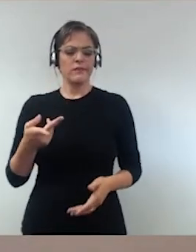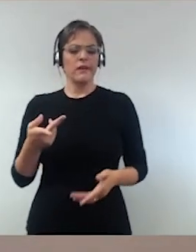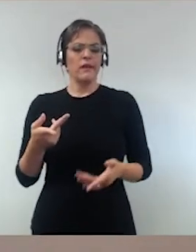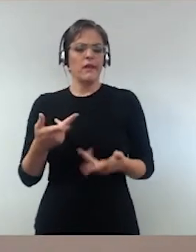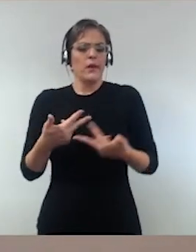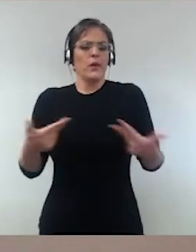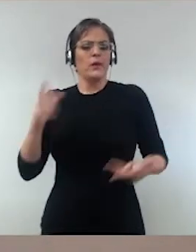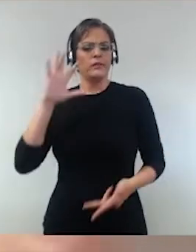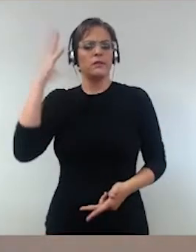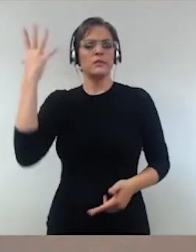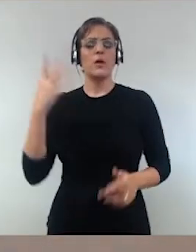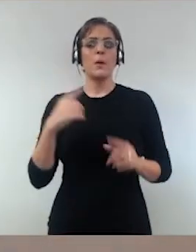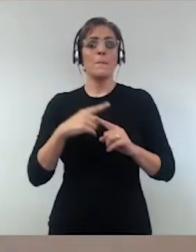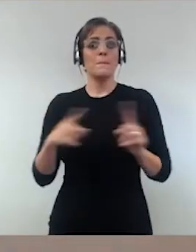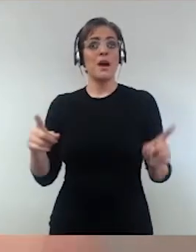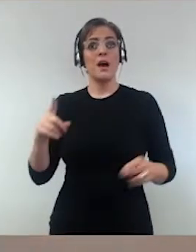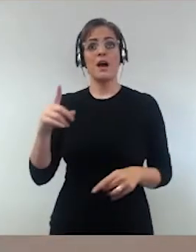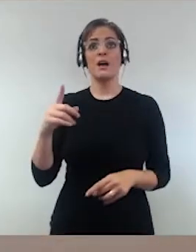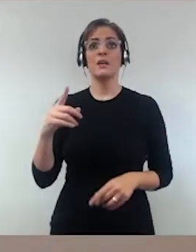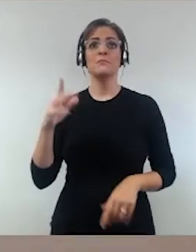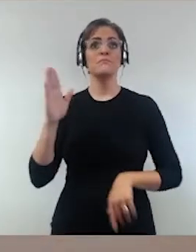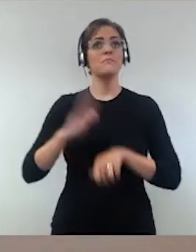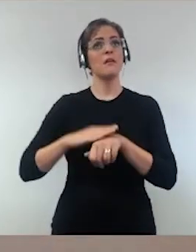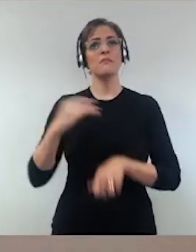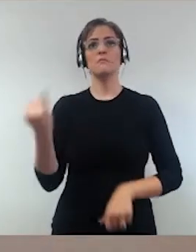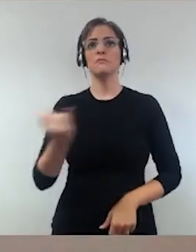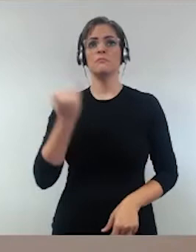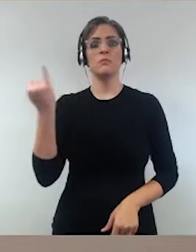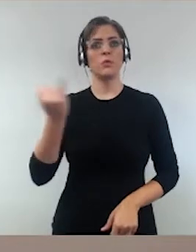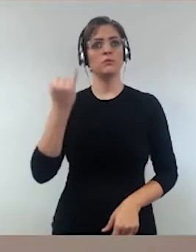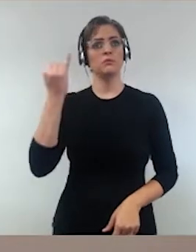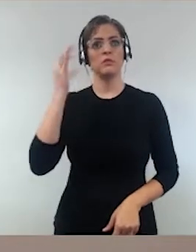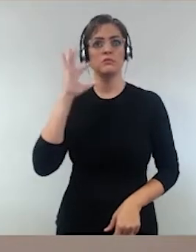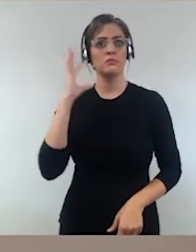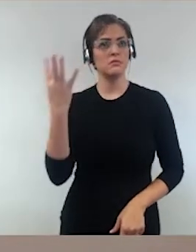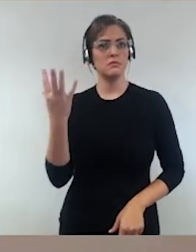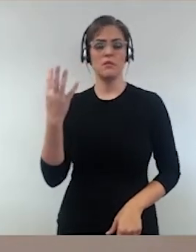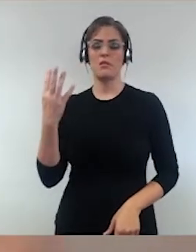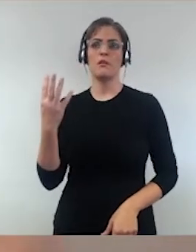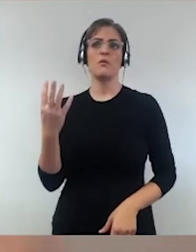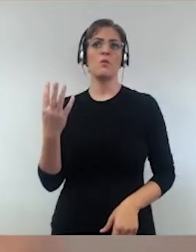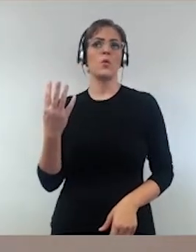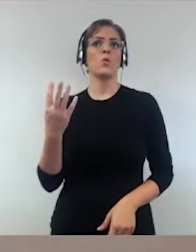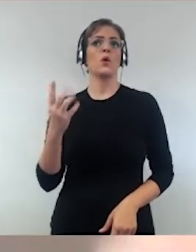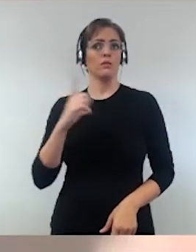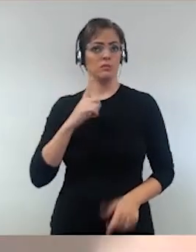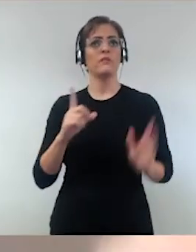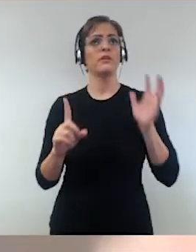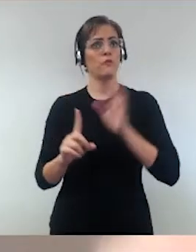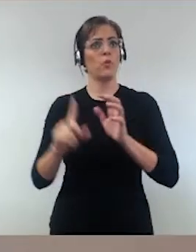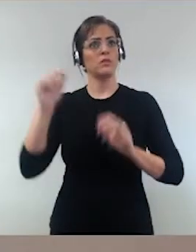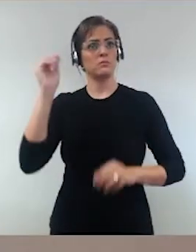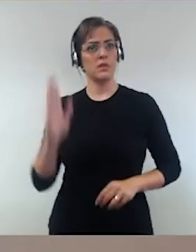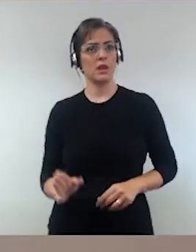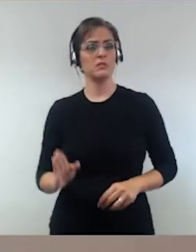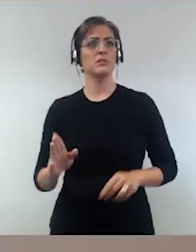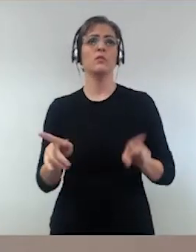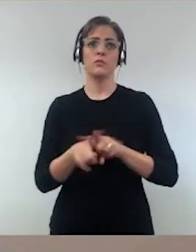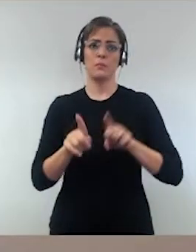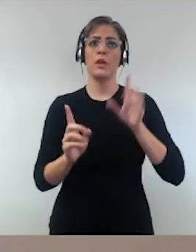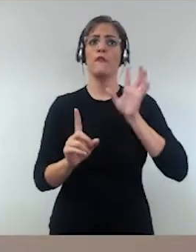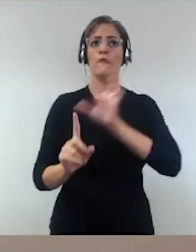mas é claro que a decisão icônica e que certamente influenciou não só o caso brasileiro, mas muitas outras jurisdições no